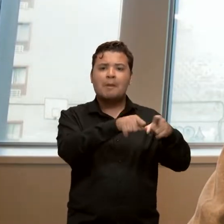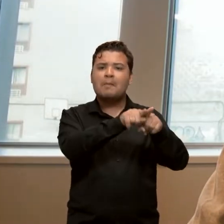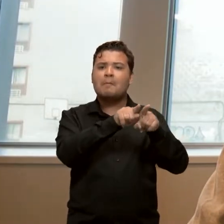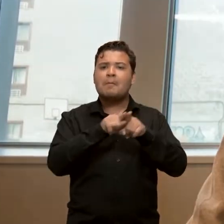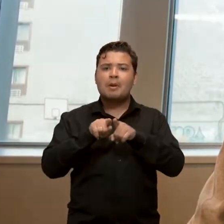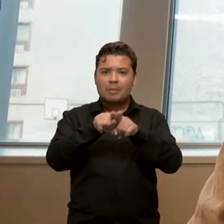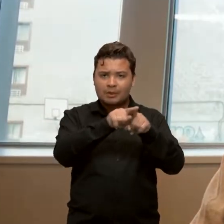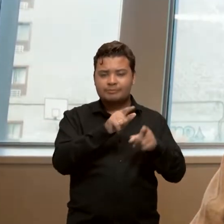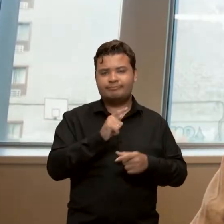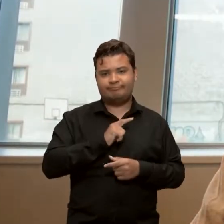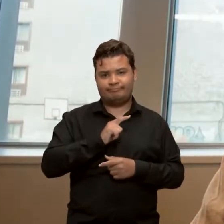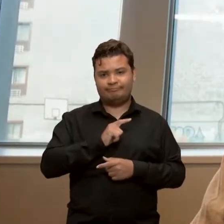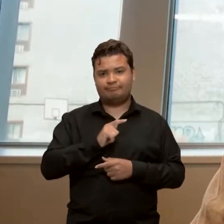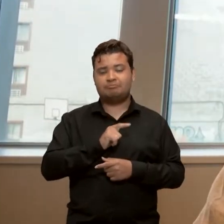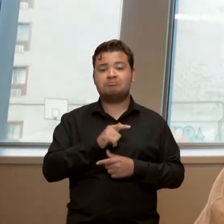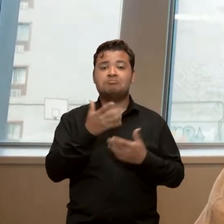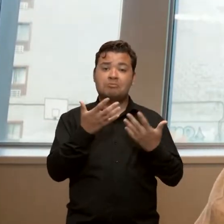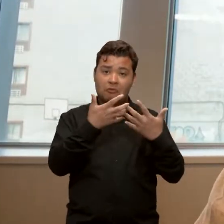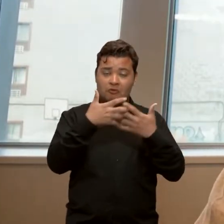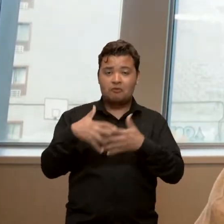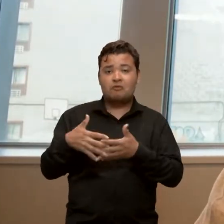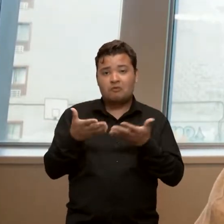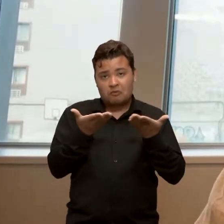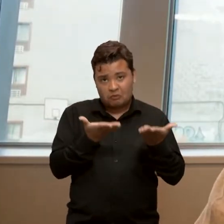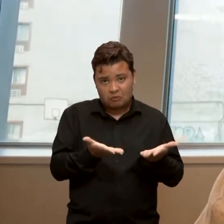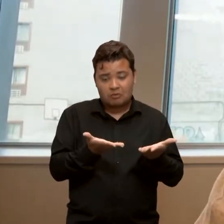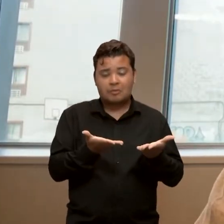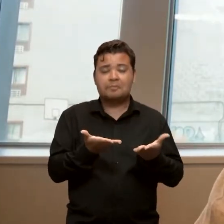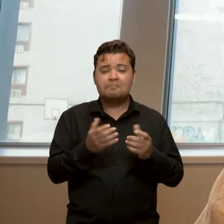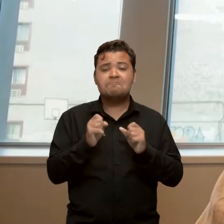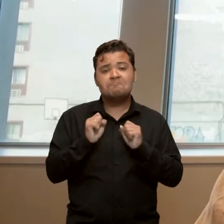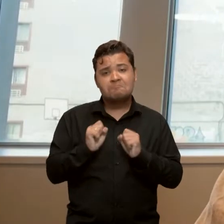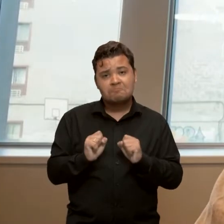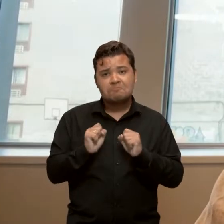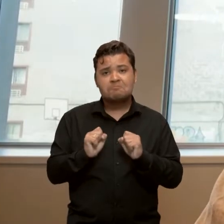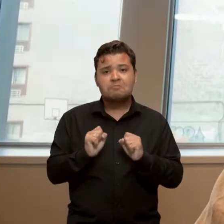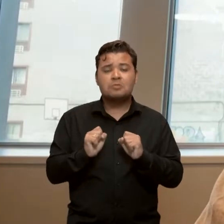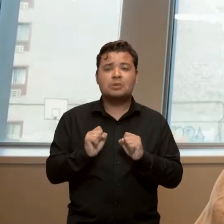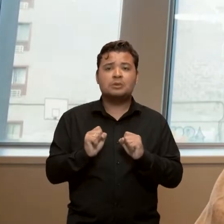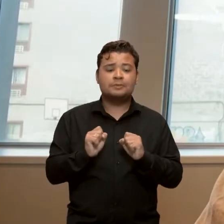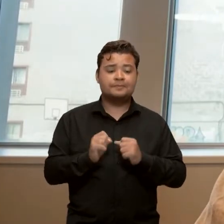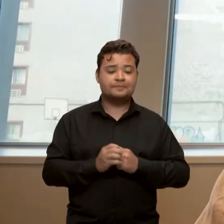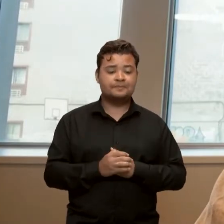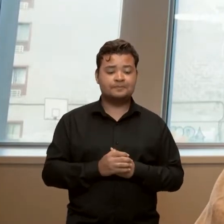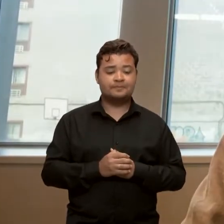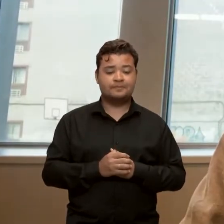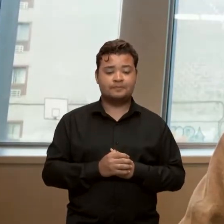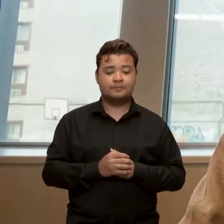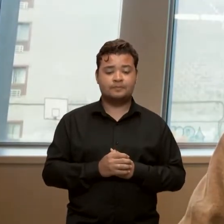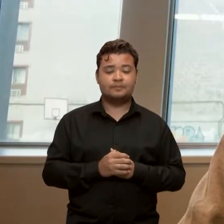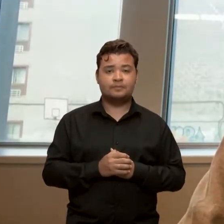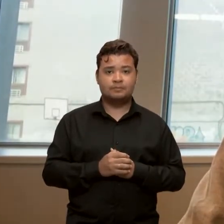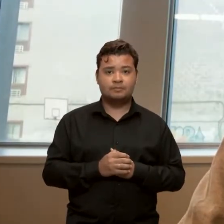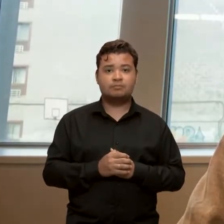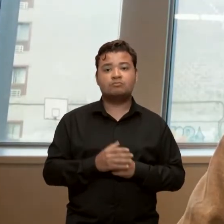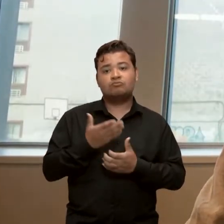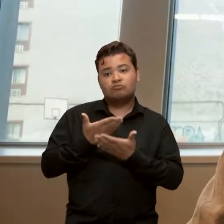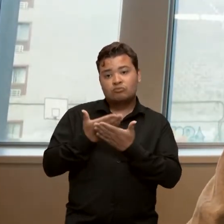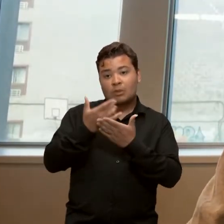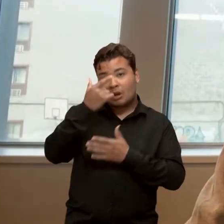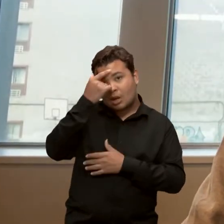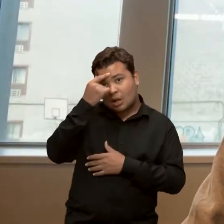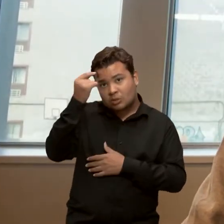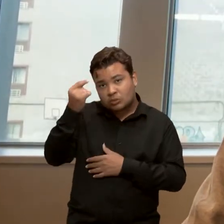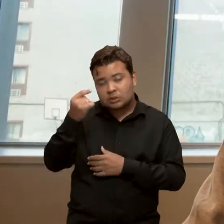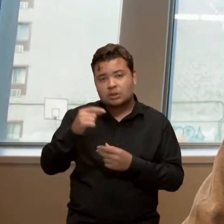Então, ele funciona desse jeito. Ele pode ser utilizado para a gente fazer graduação aqui, projeto